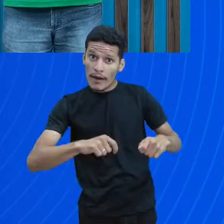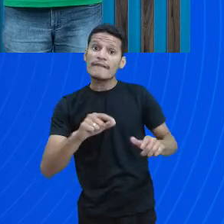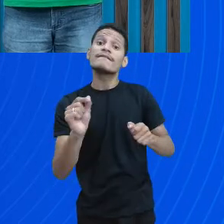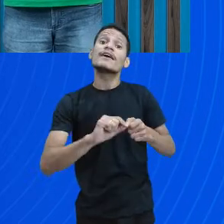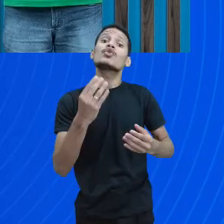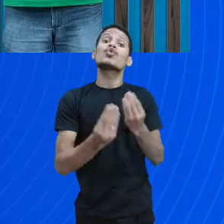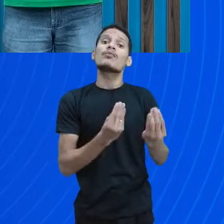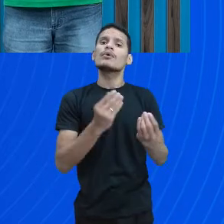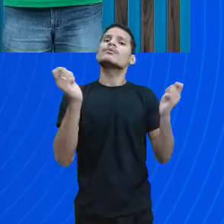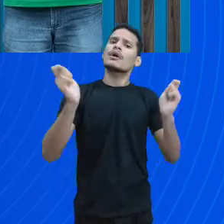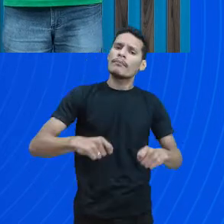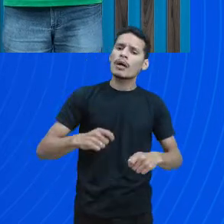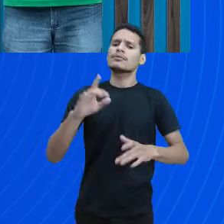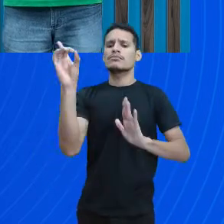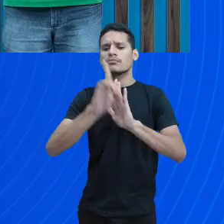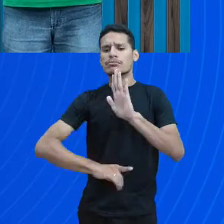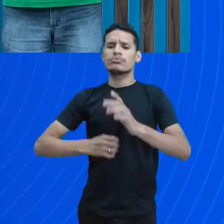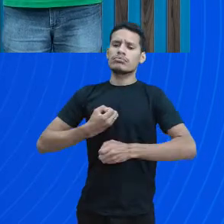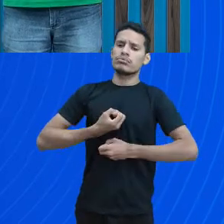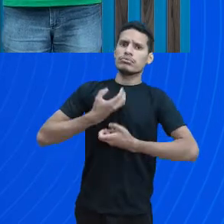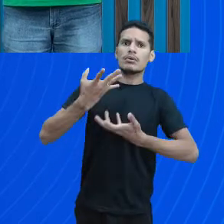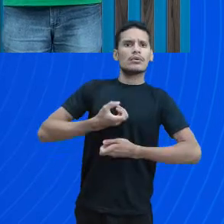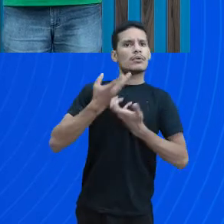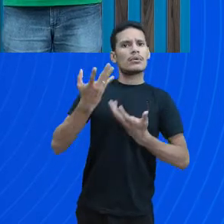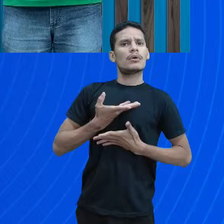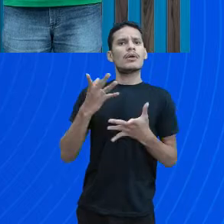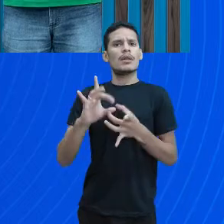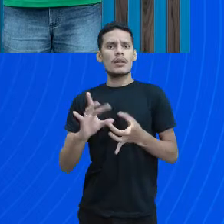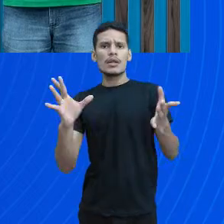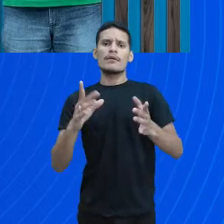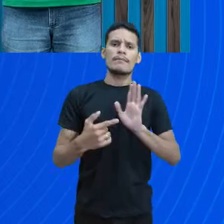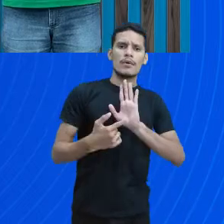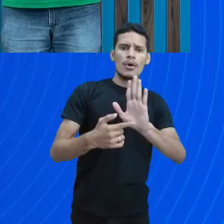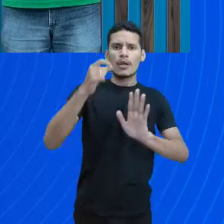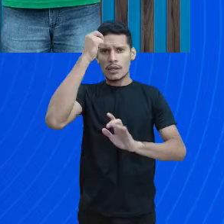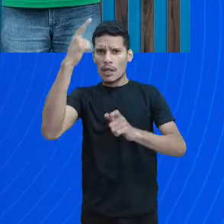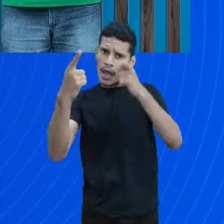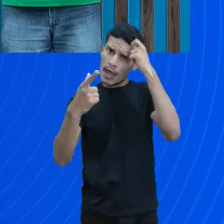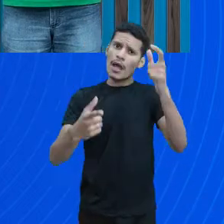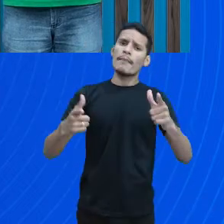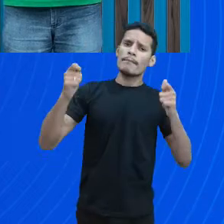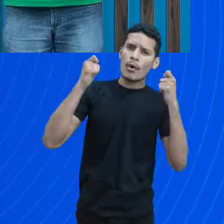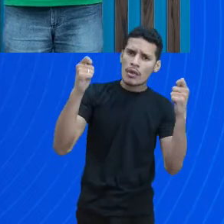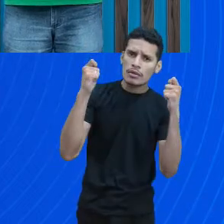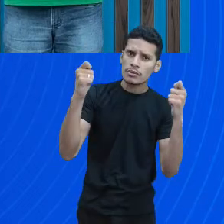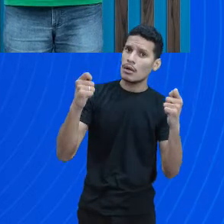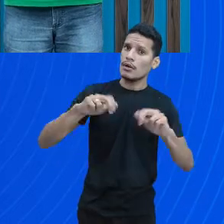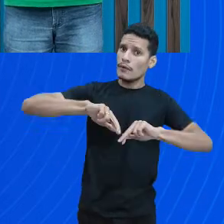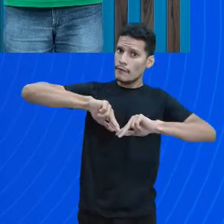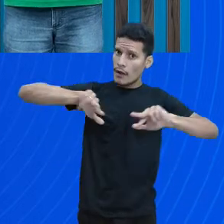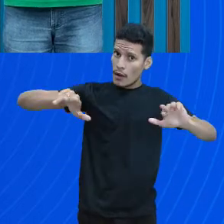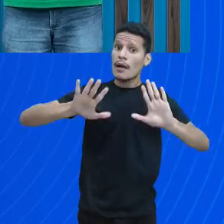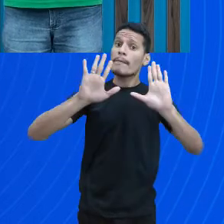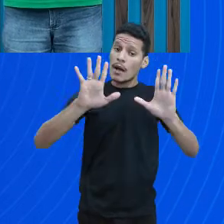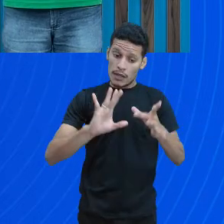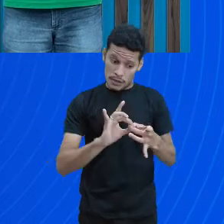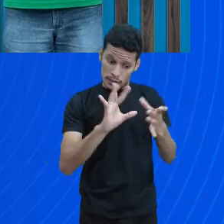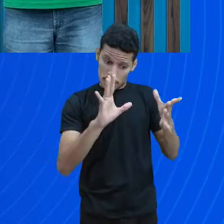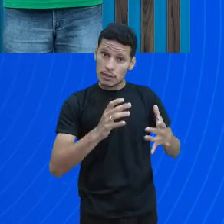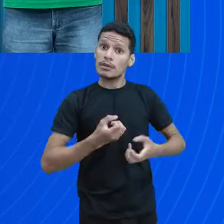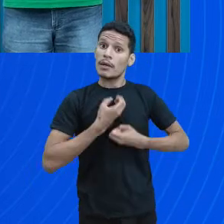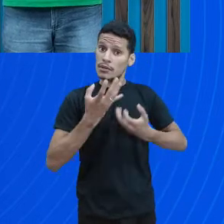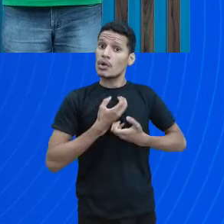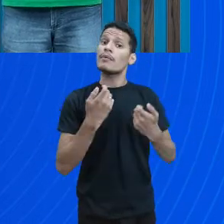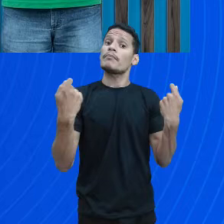Então, o direito de se expressar, de lançar suas ideias, de questionar, de protestar. Agora, claro que a liberdade de expressão ela precisa ser